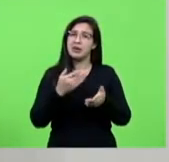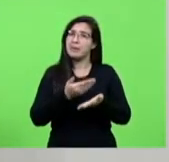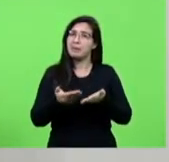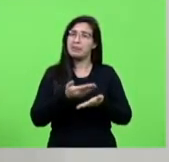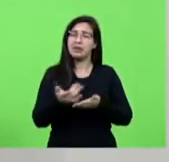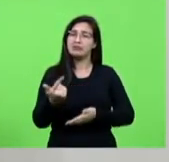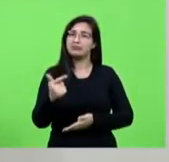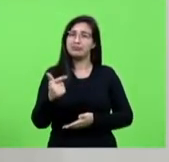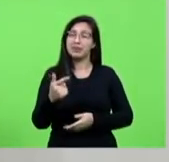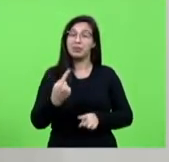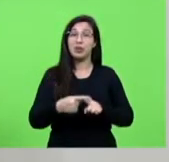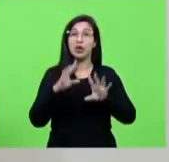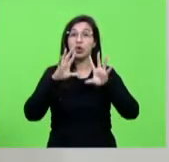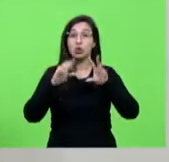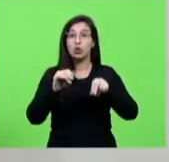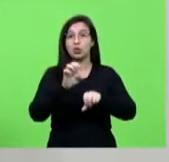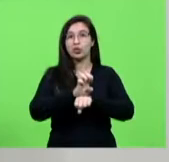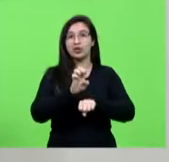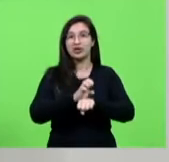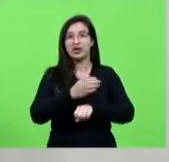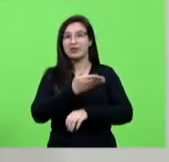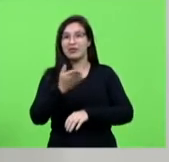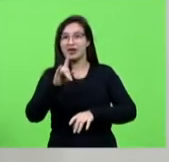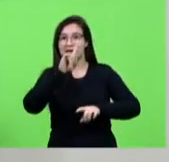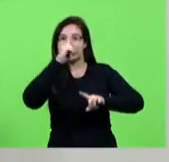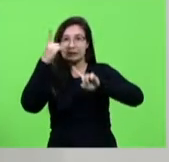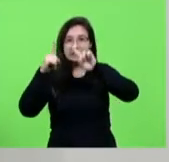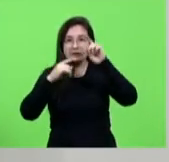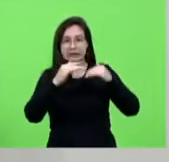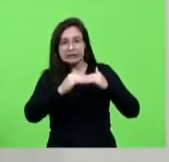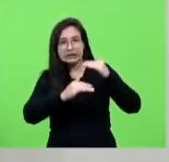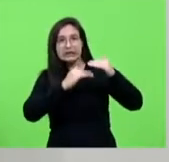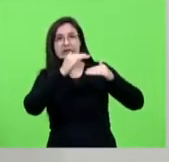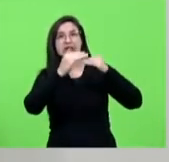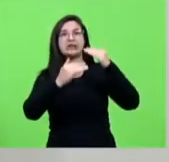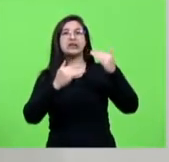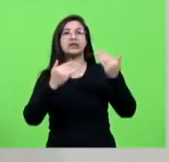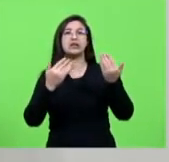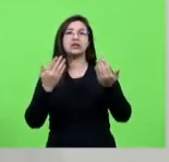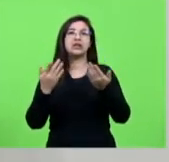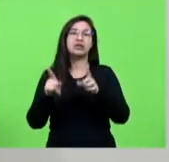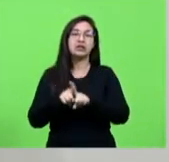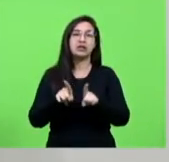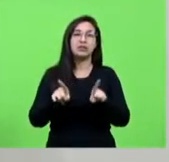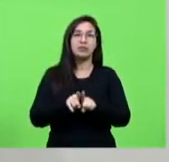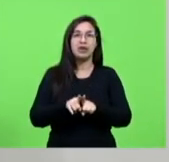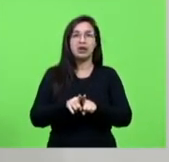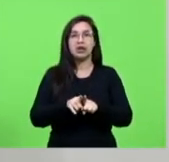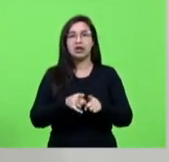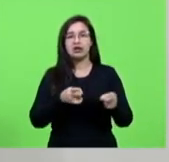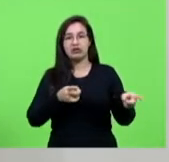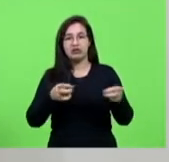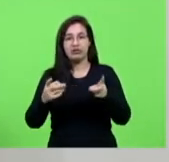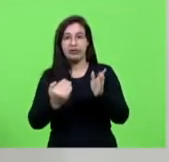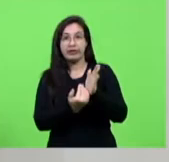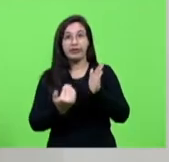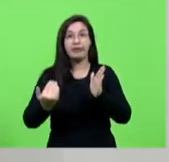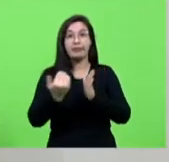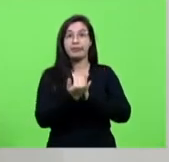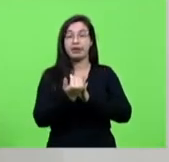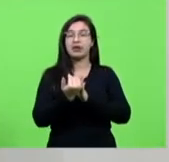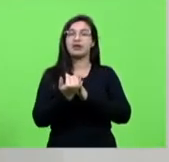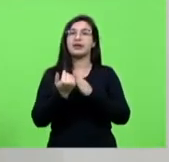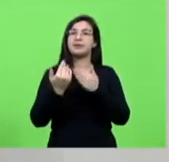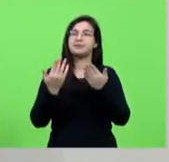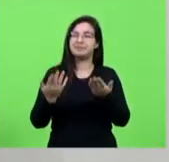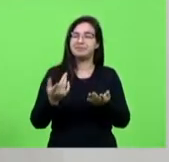porque todos os estados estão em crescente. Os preços subiram, o mercado está aquecido, então, logo, se investir bem o